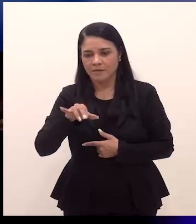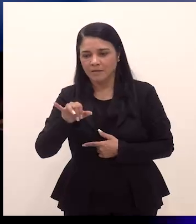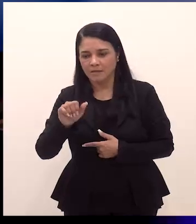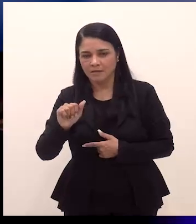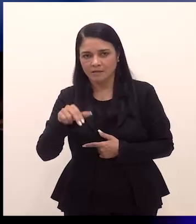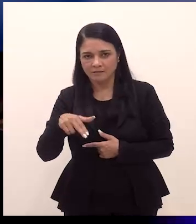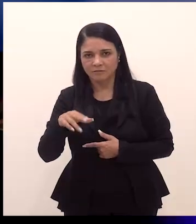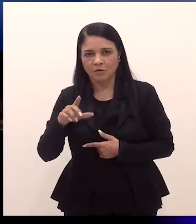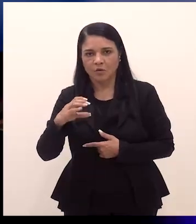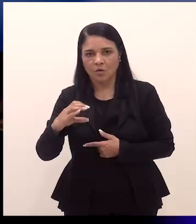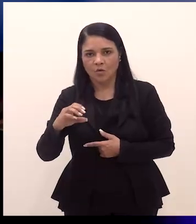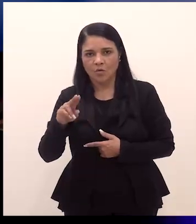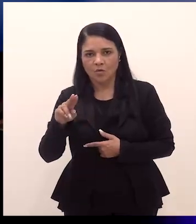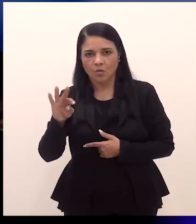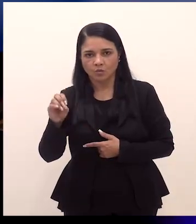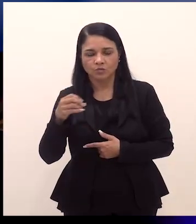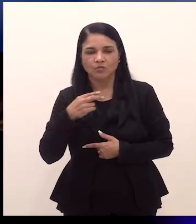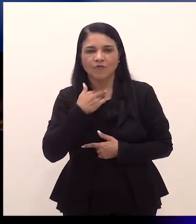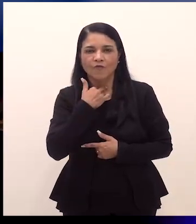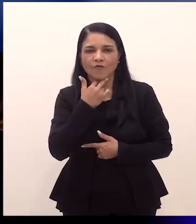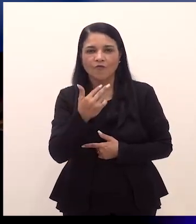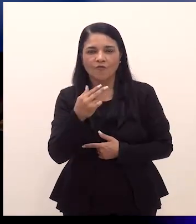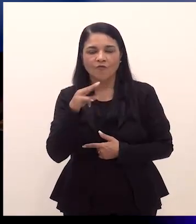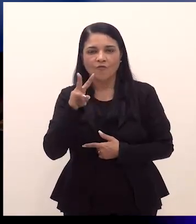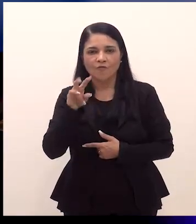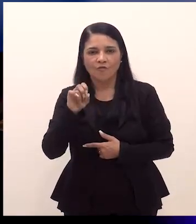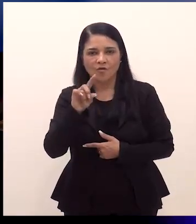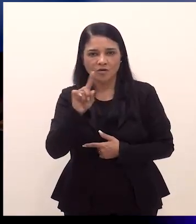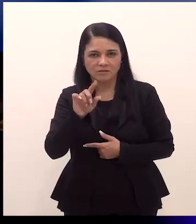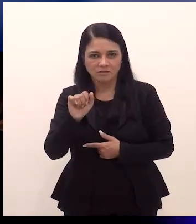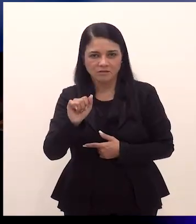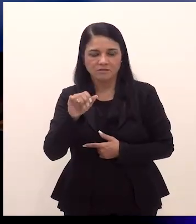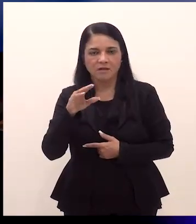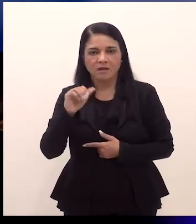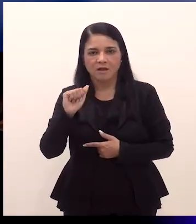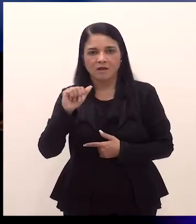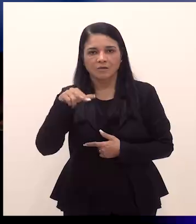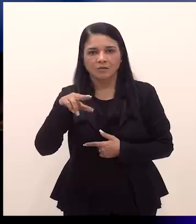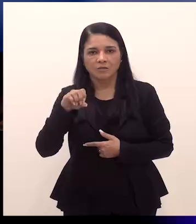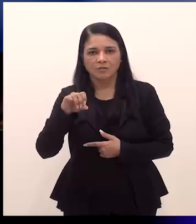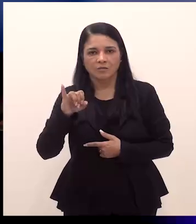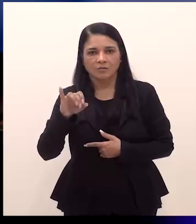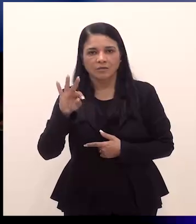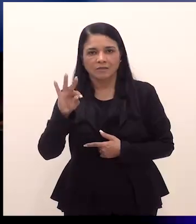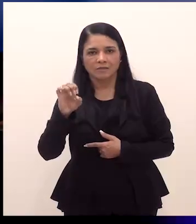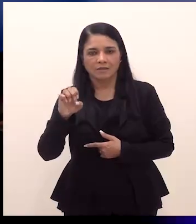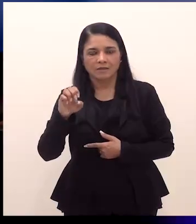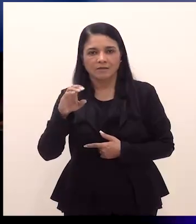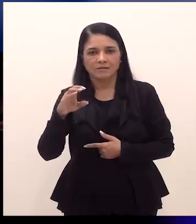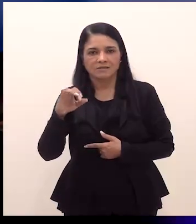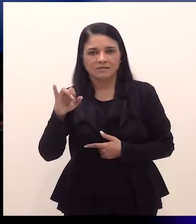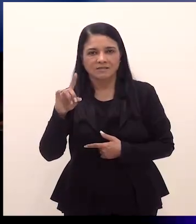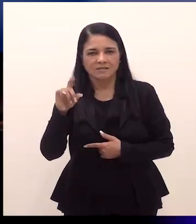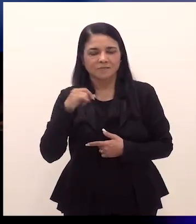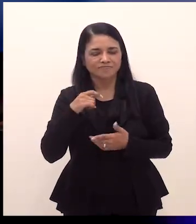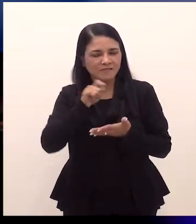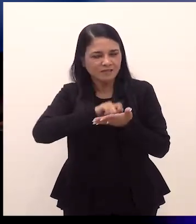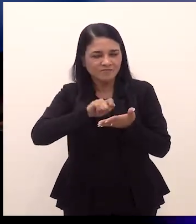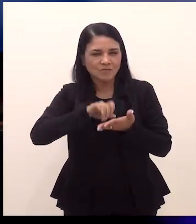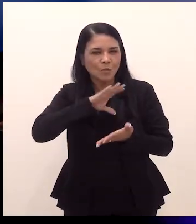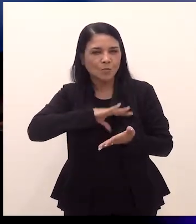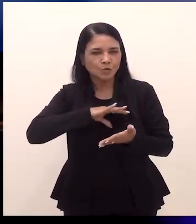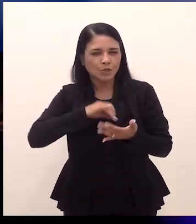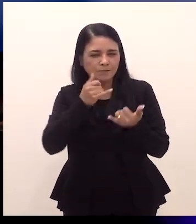foi Vozes Anoitecidas. Eu sou fã desse cara, assim, que ele escreve num português que é